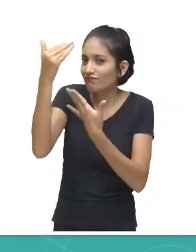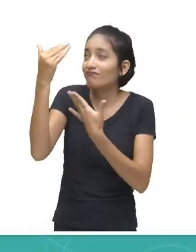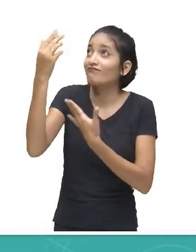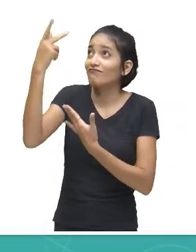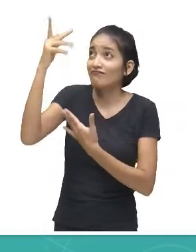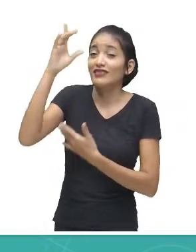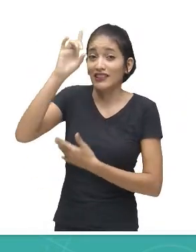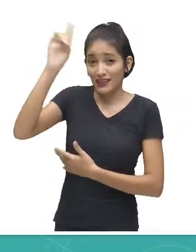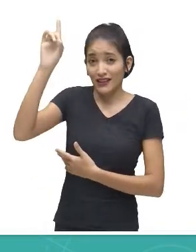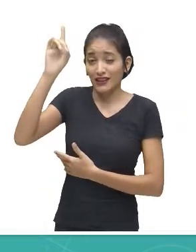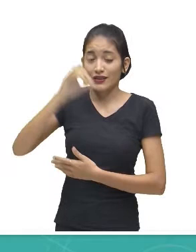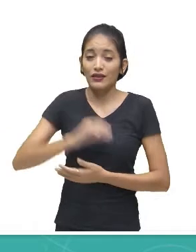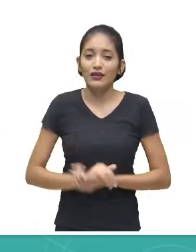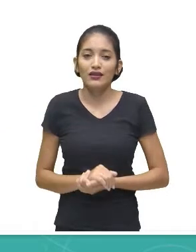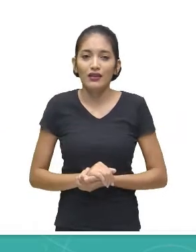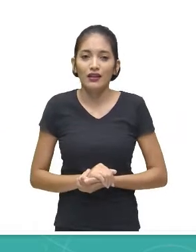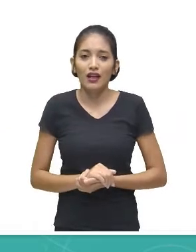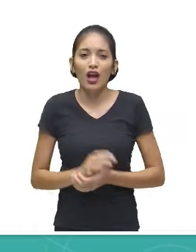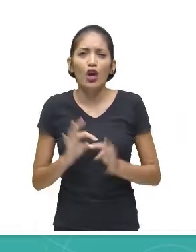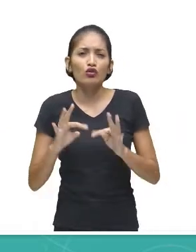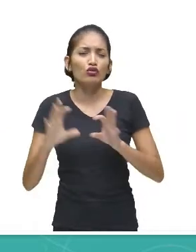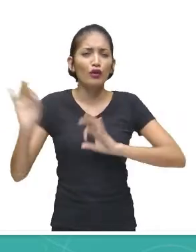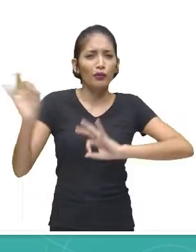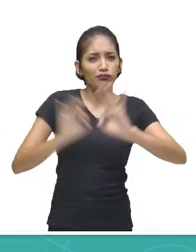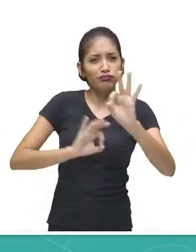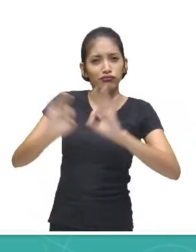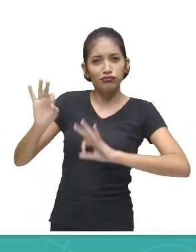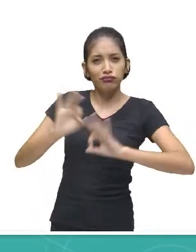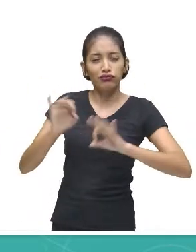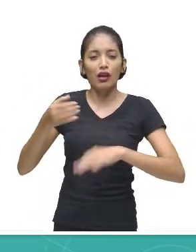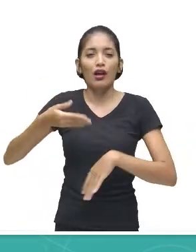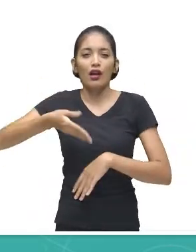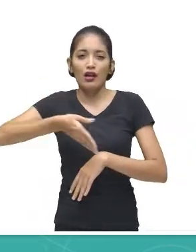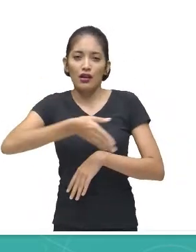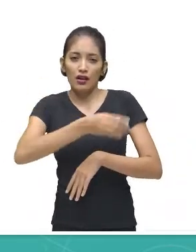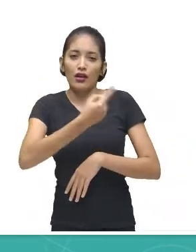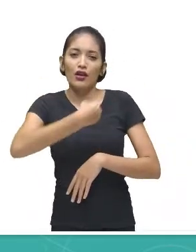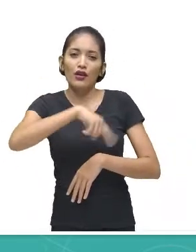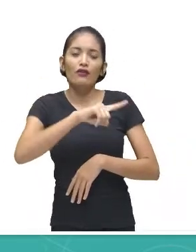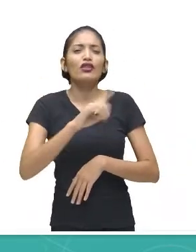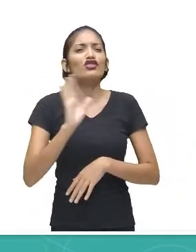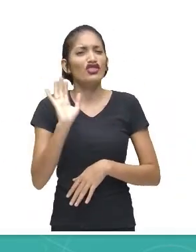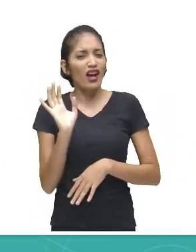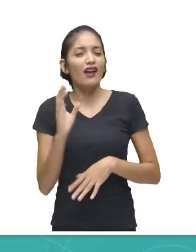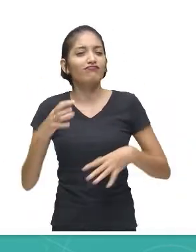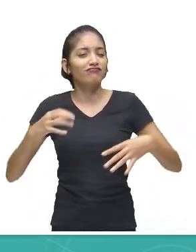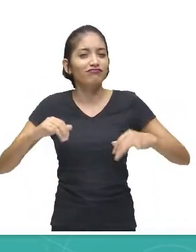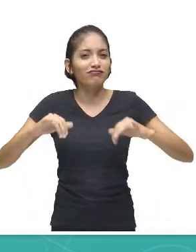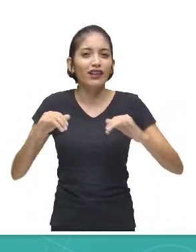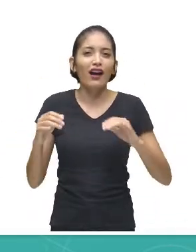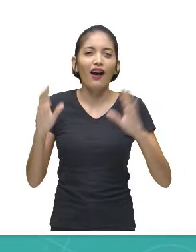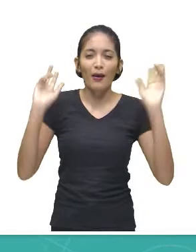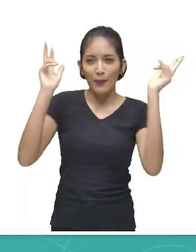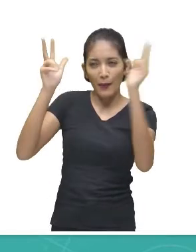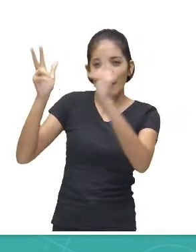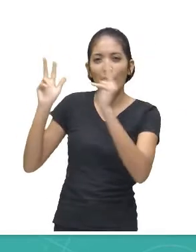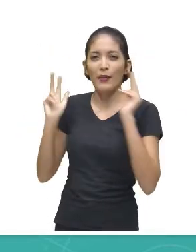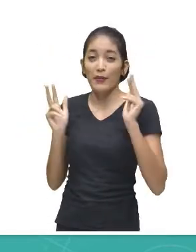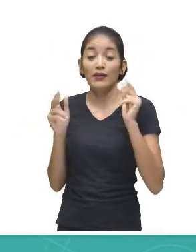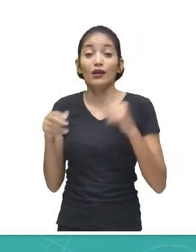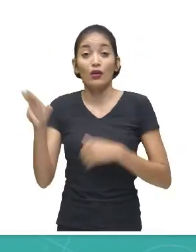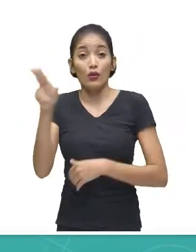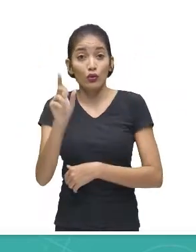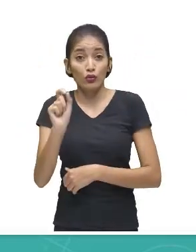por isso. Tá tudo armado, vou pro estouro, eu estou naquele pique de moleque doido. Então observe que ele usa